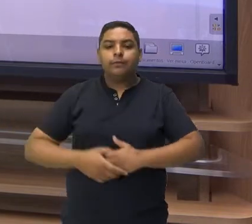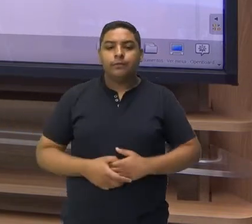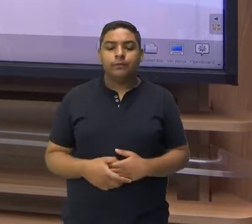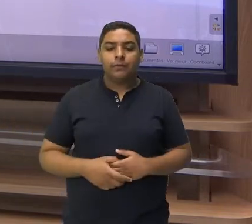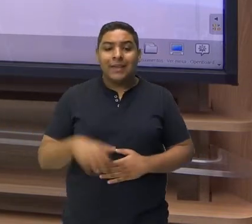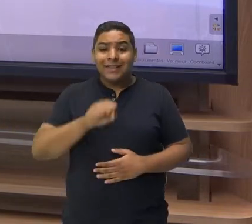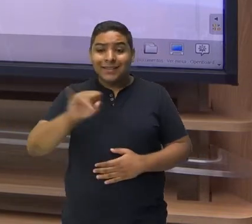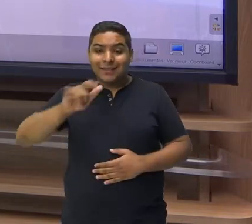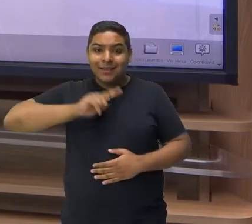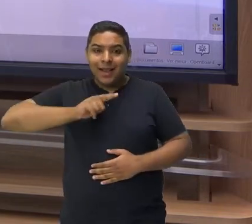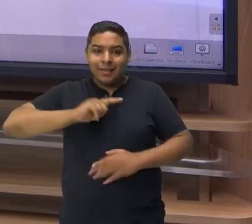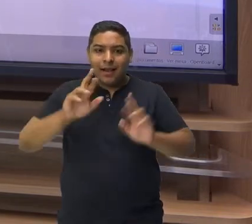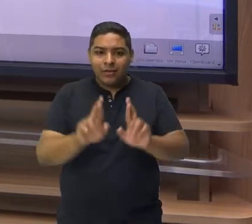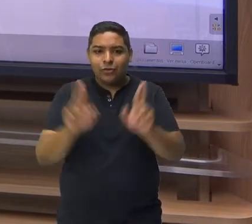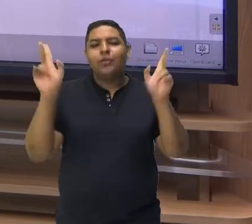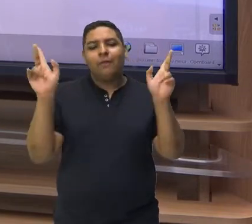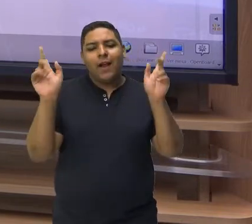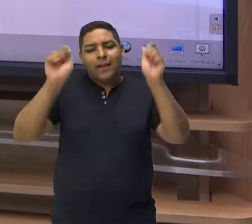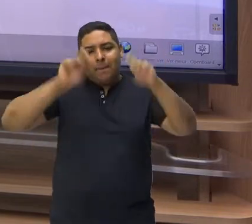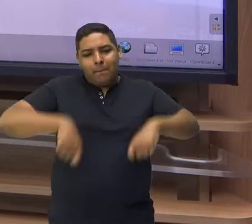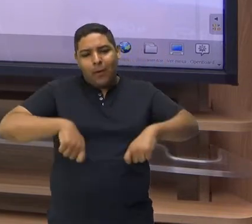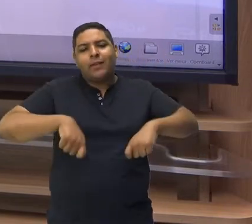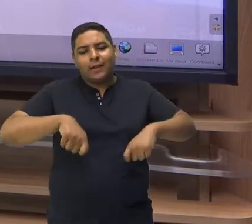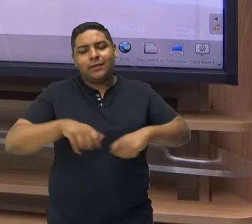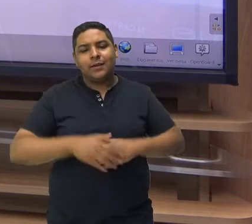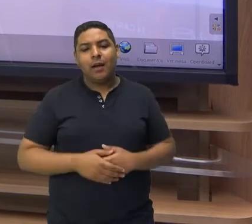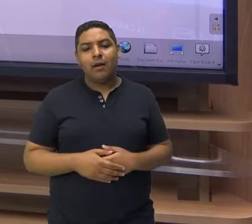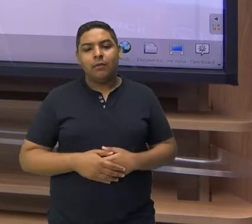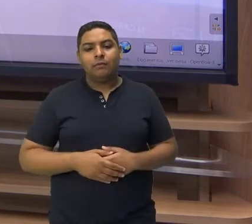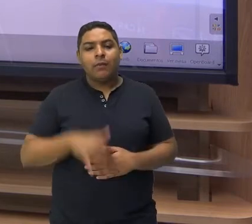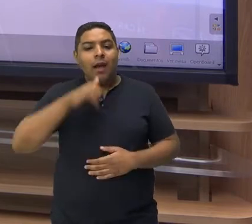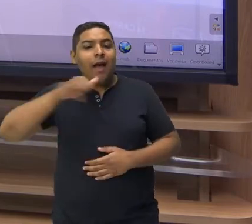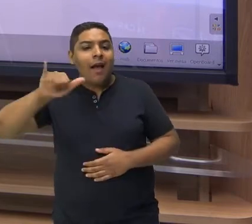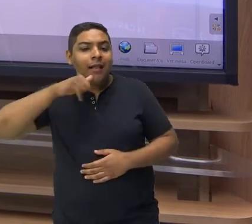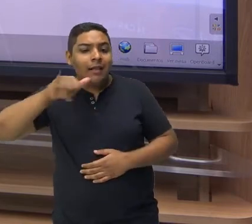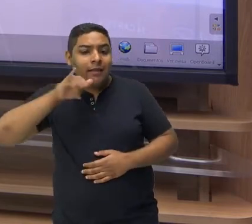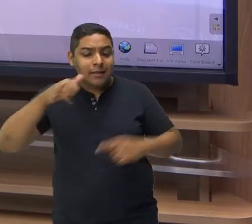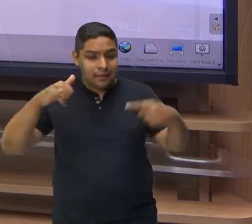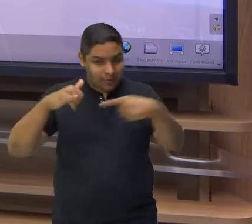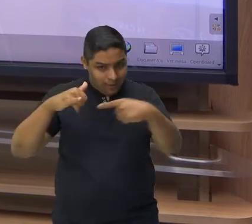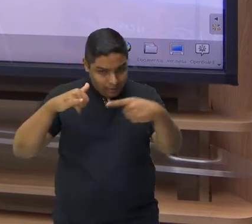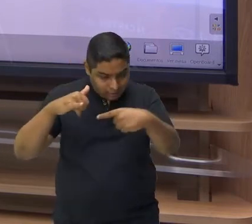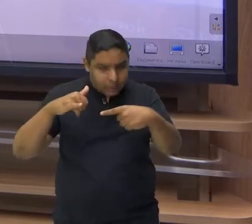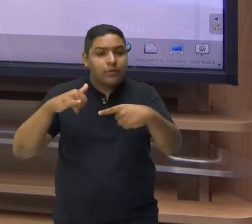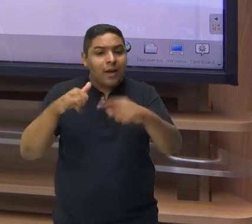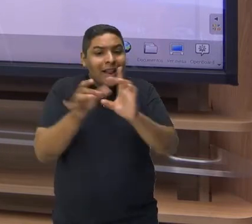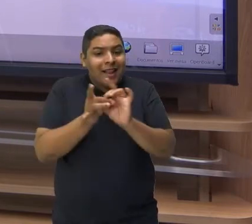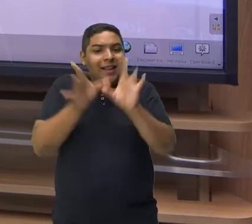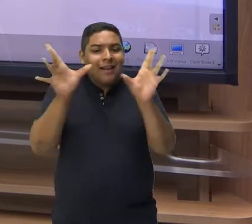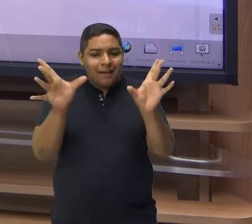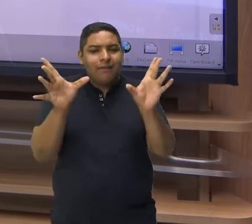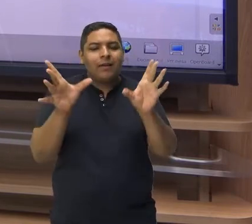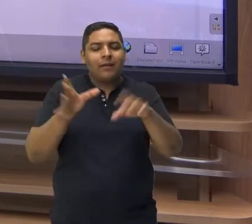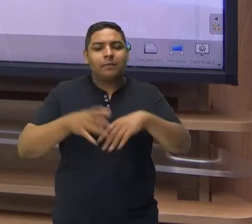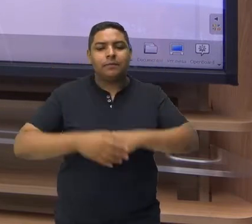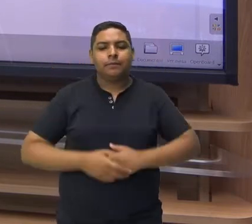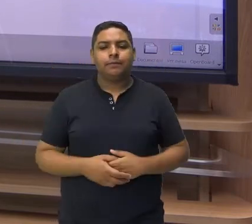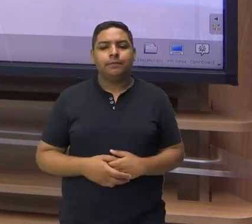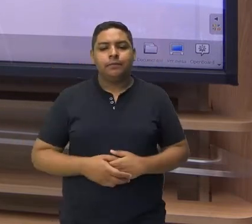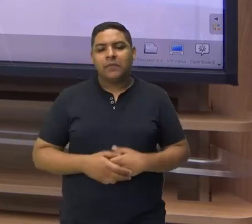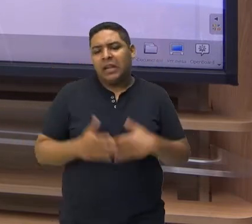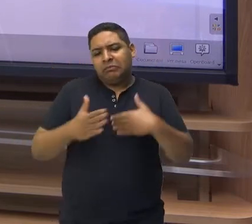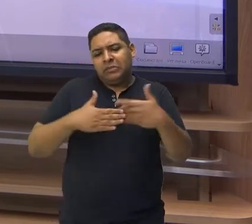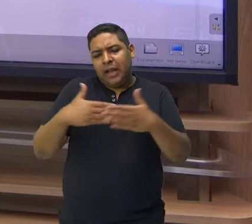a uma diferença de potencial, as cargas elétricas que estão ali no condutor livres para